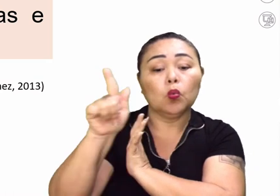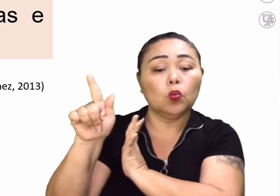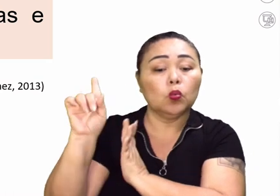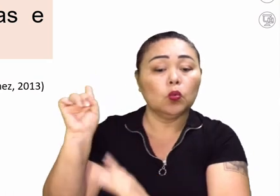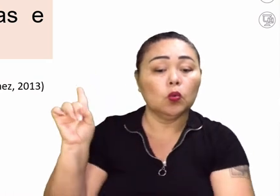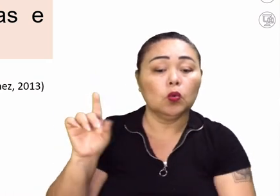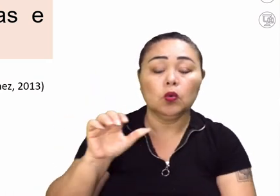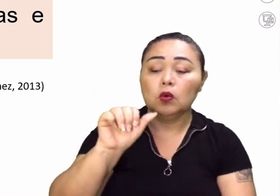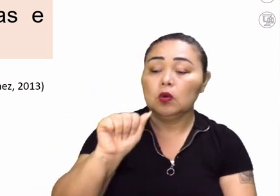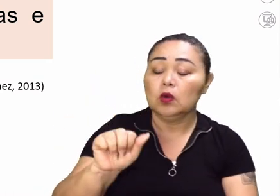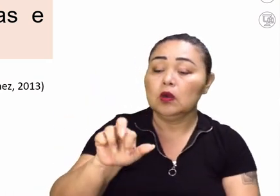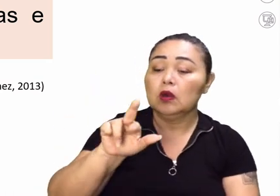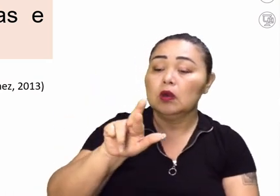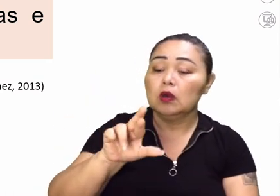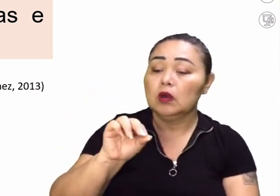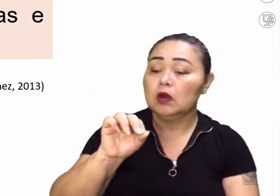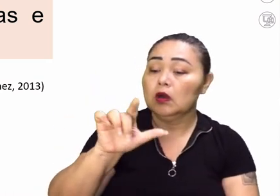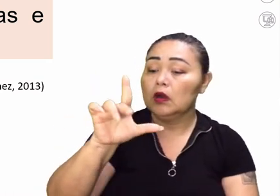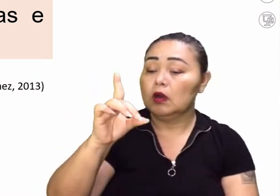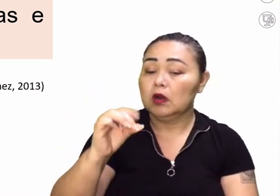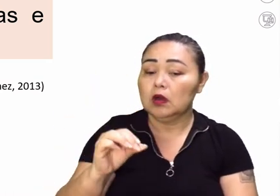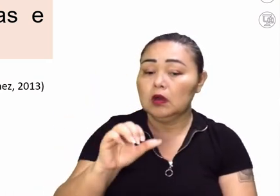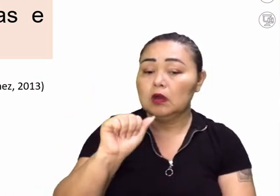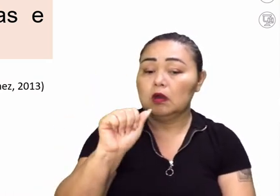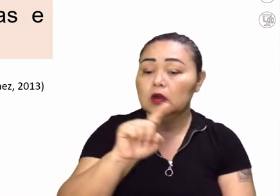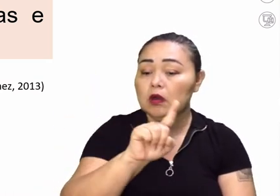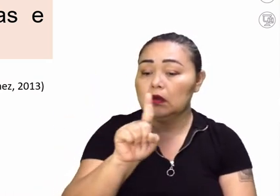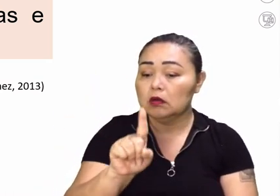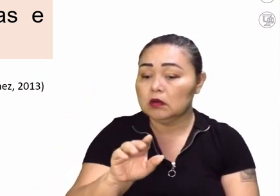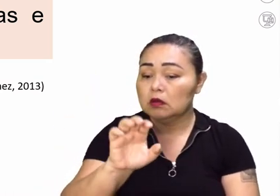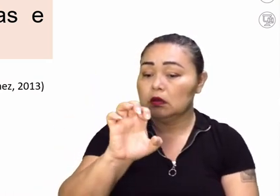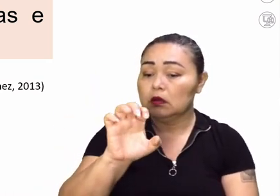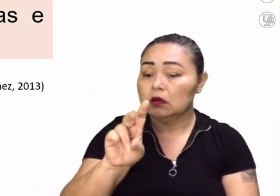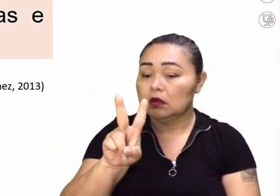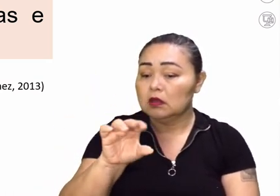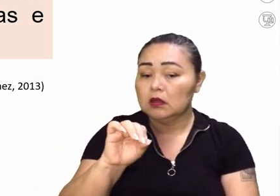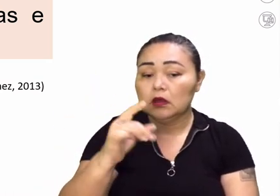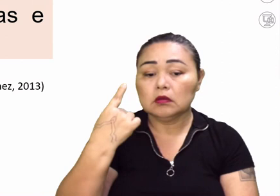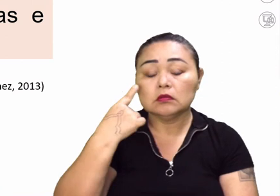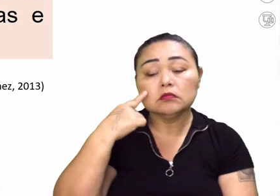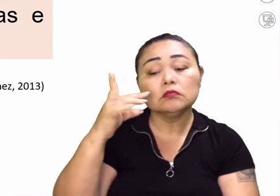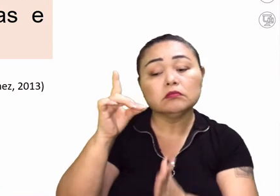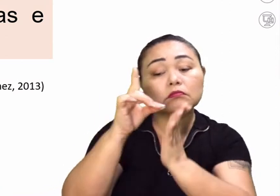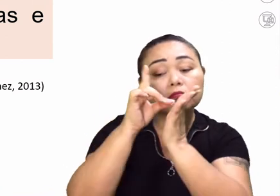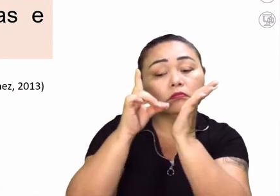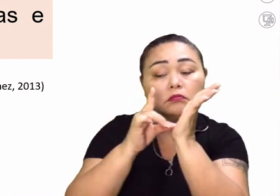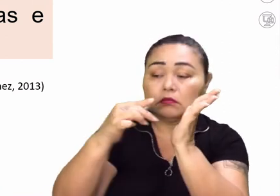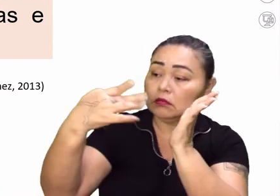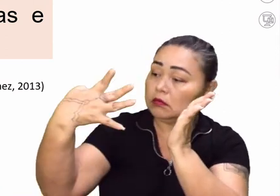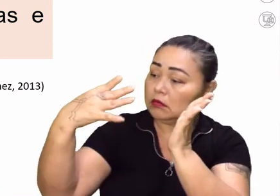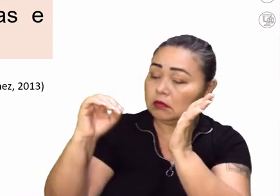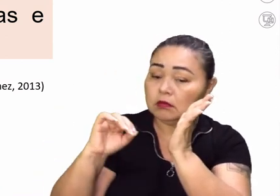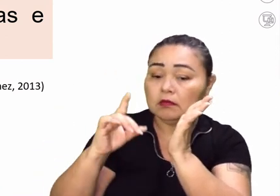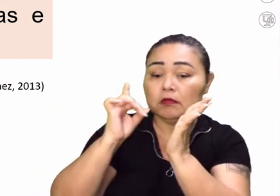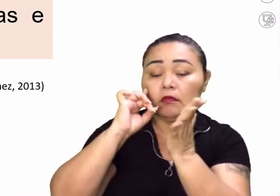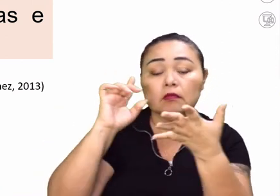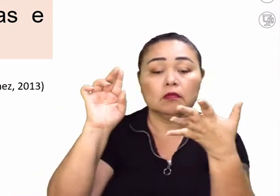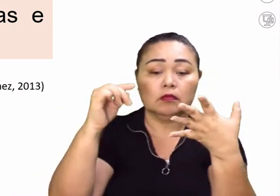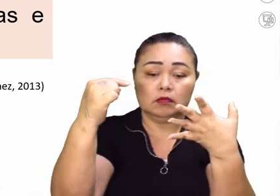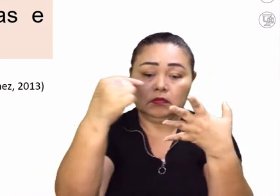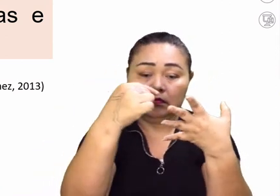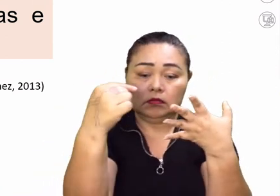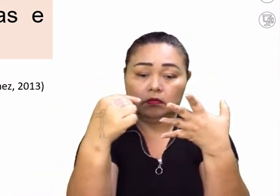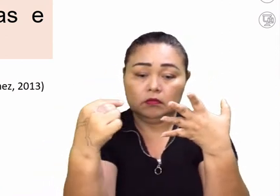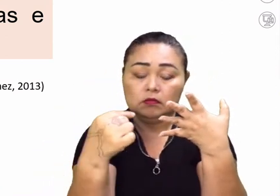como o Haroldo de Azevedo lá na década de 40 e ele vai classificar o relevo brasileiro